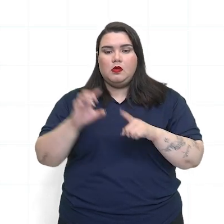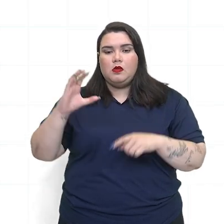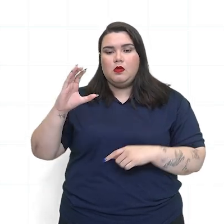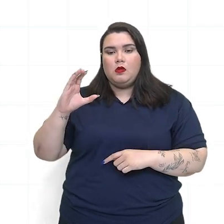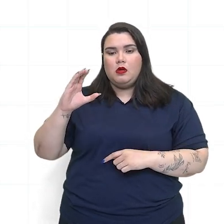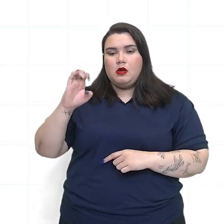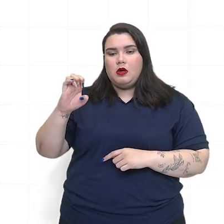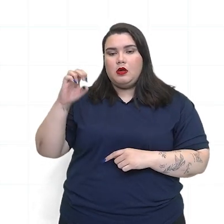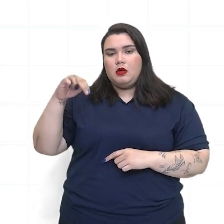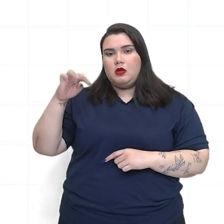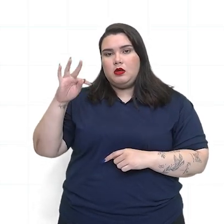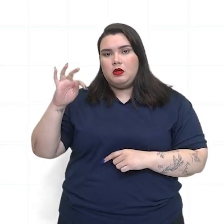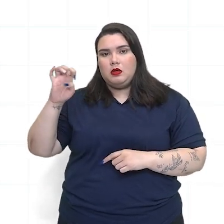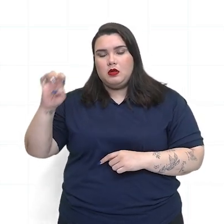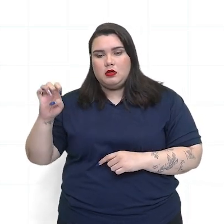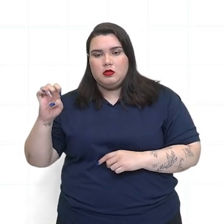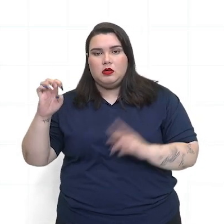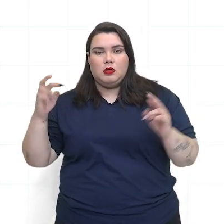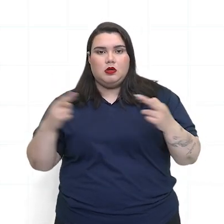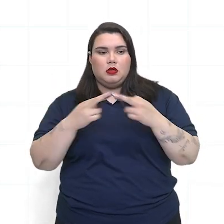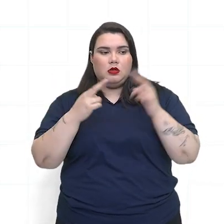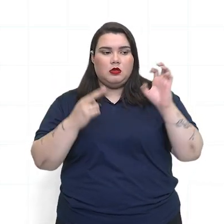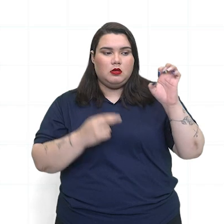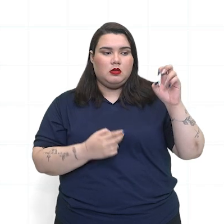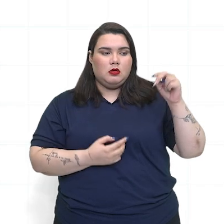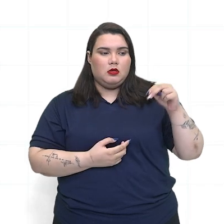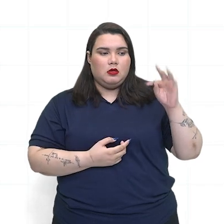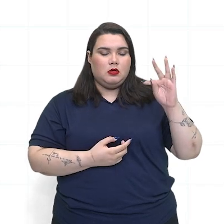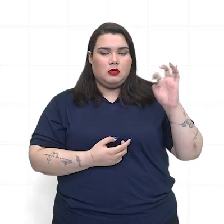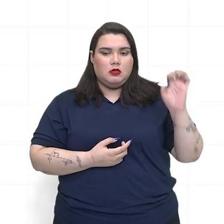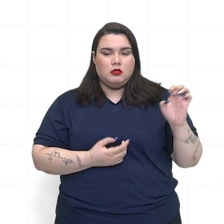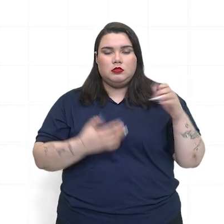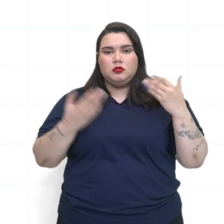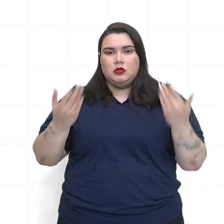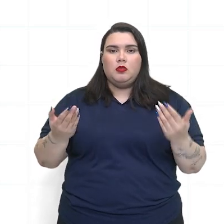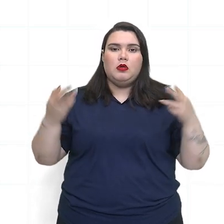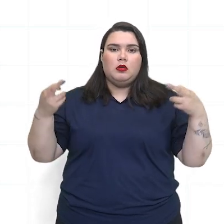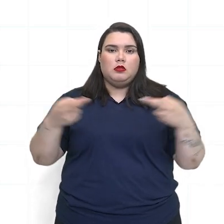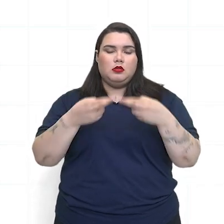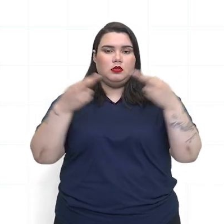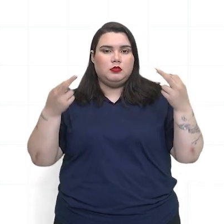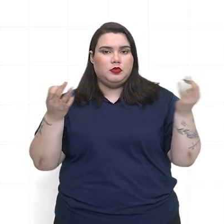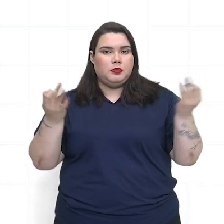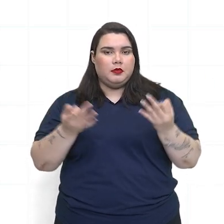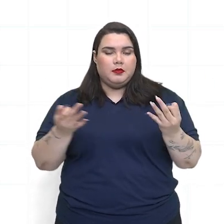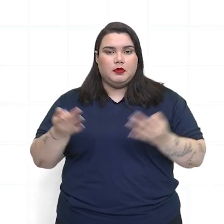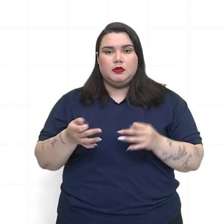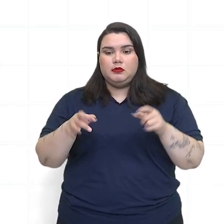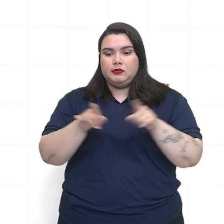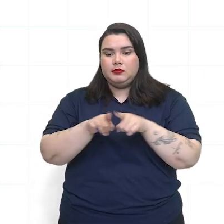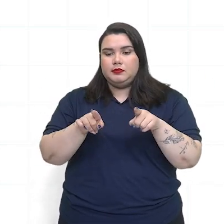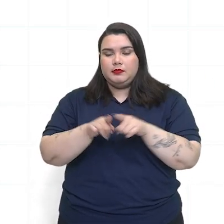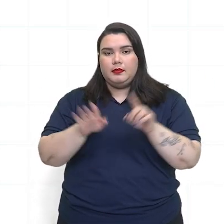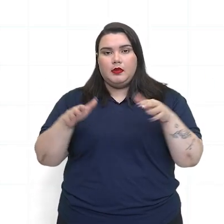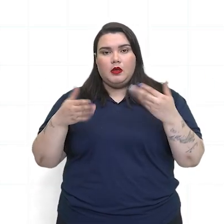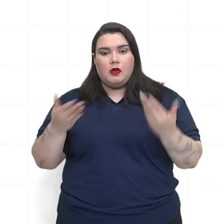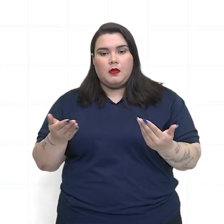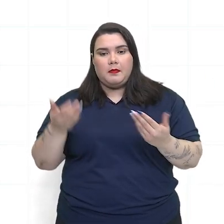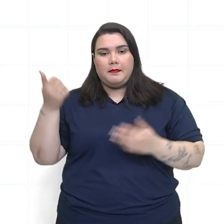completamente consciente, né? Ente, então aí também temos rimas perfeitas. Então,